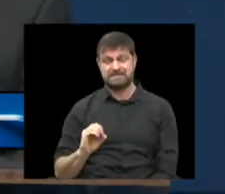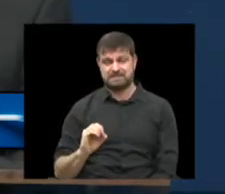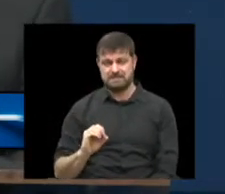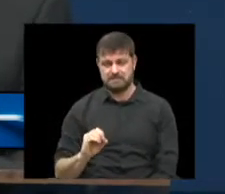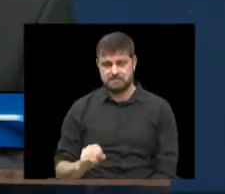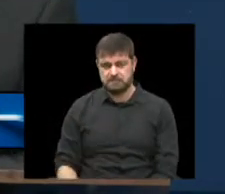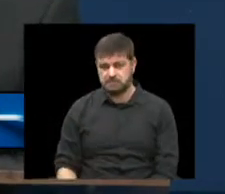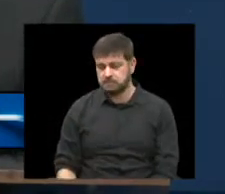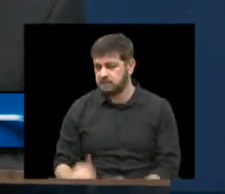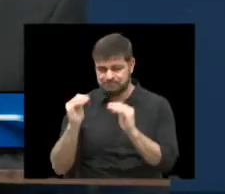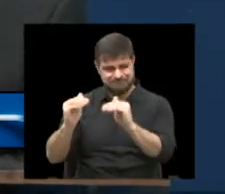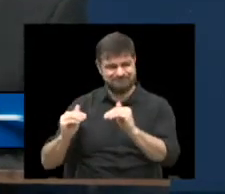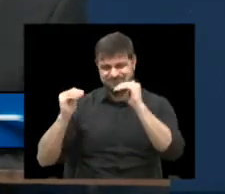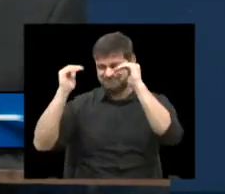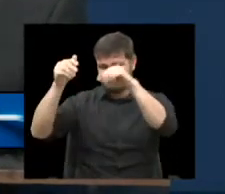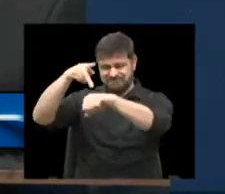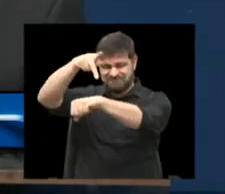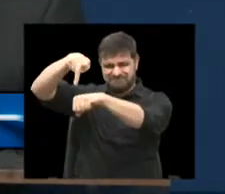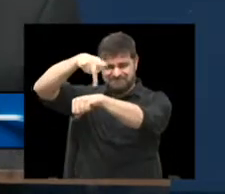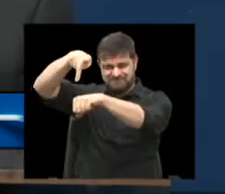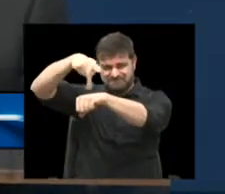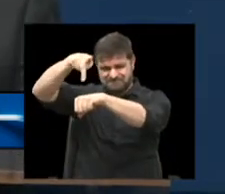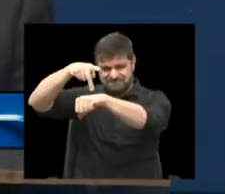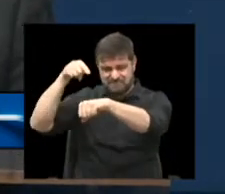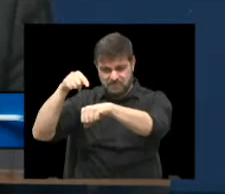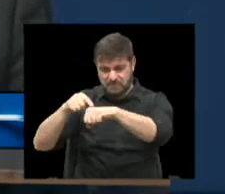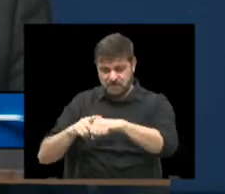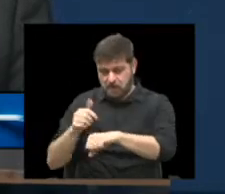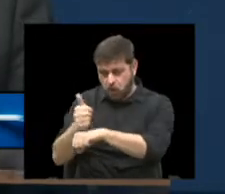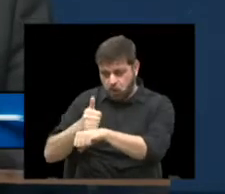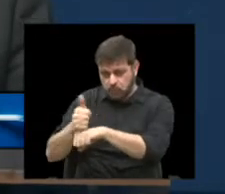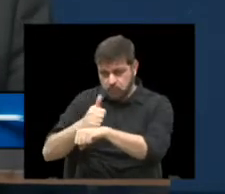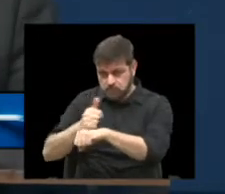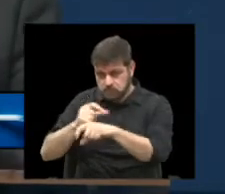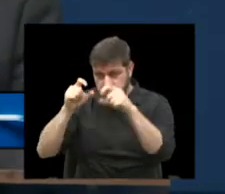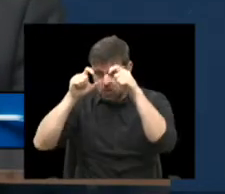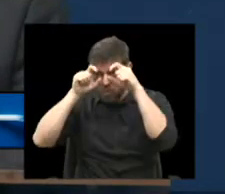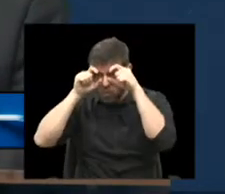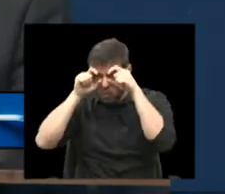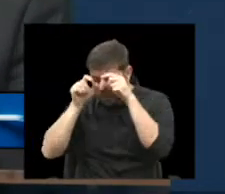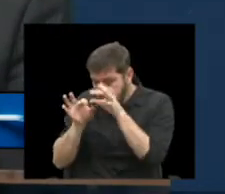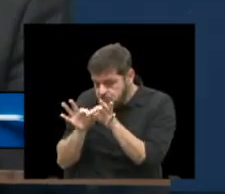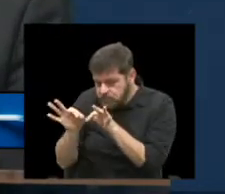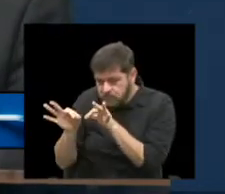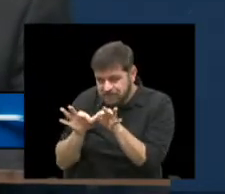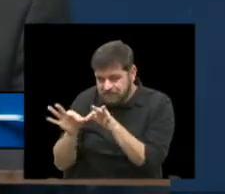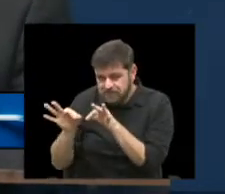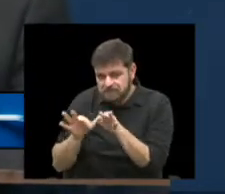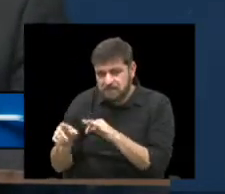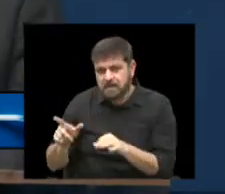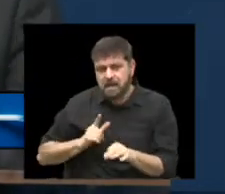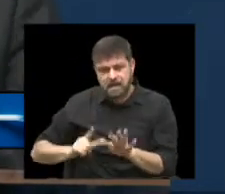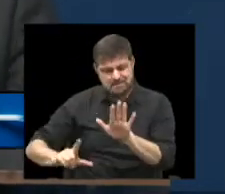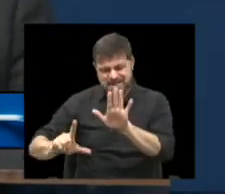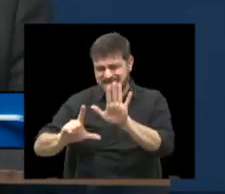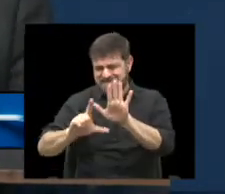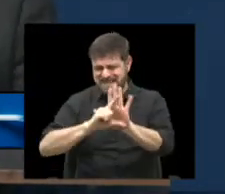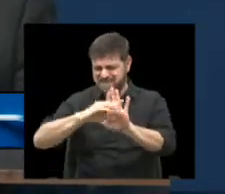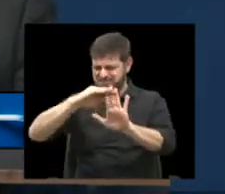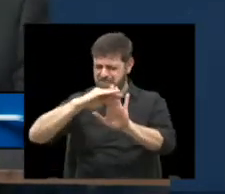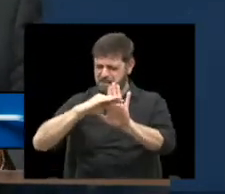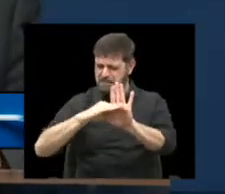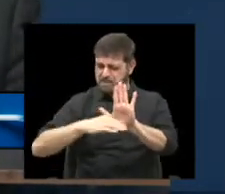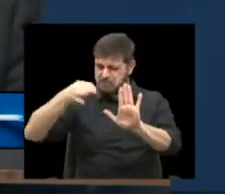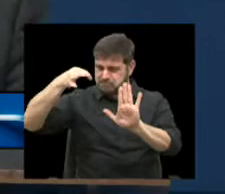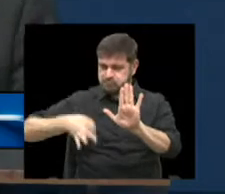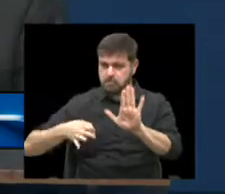de primeiro mundo onde a optometria é vista como lícita, é legalizada. E